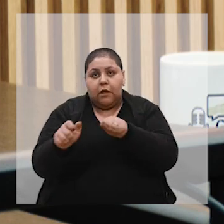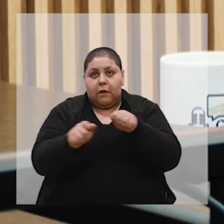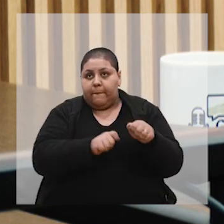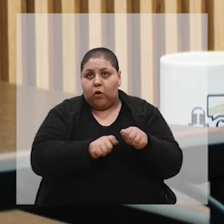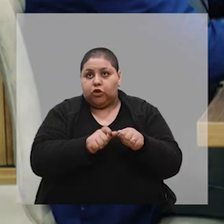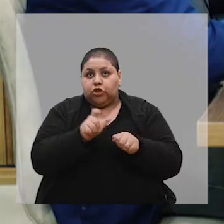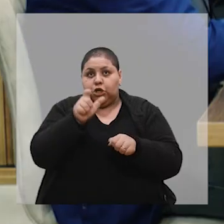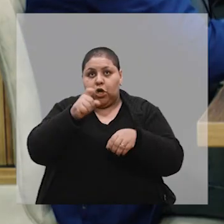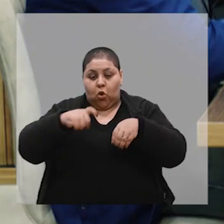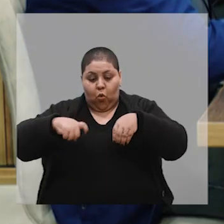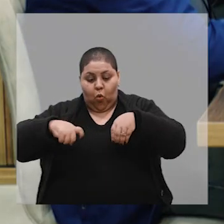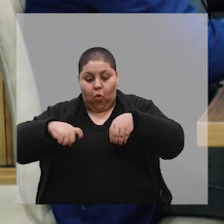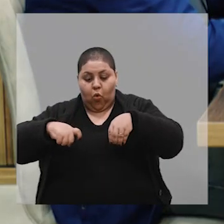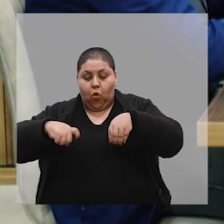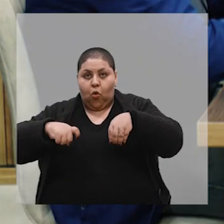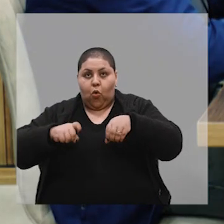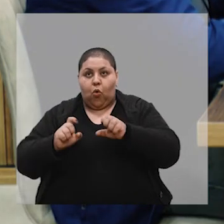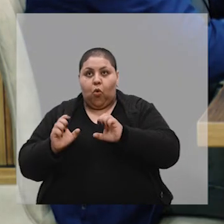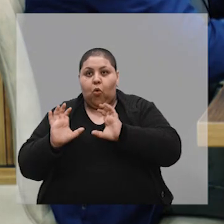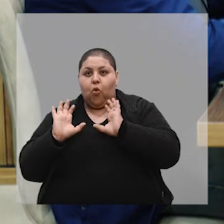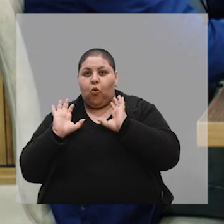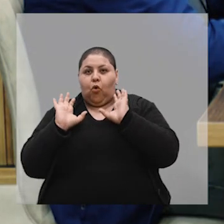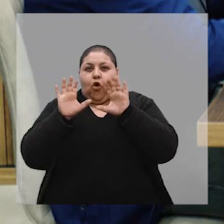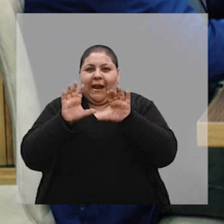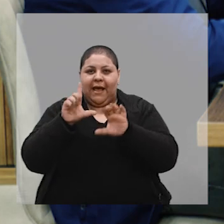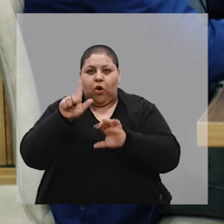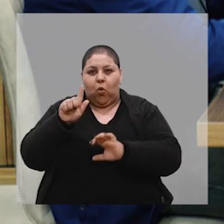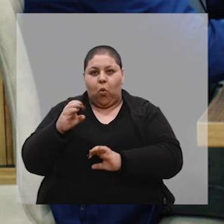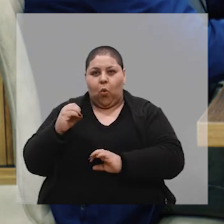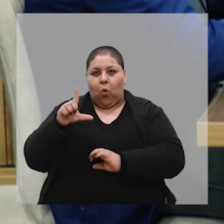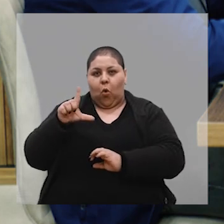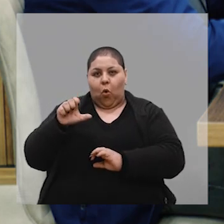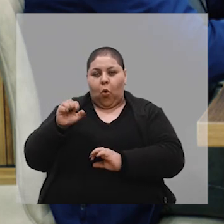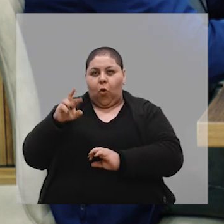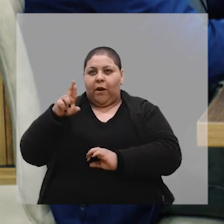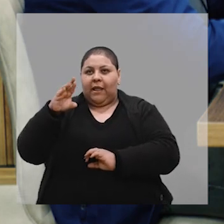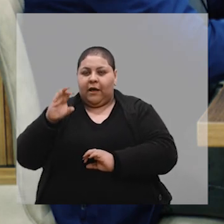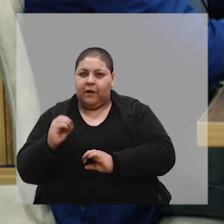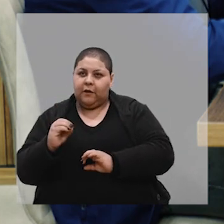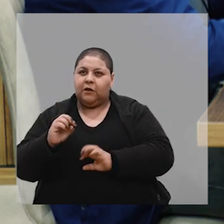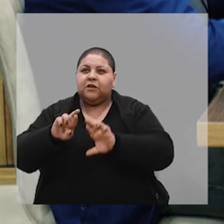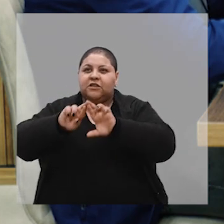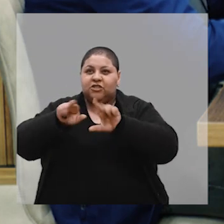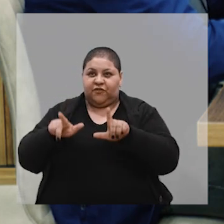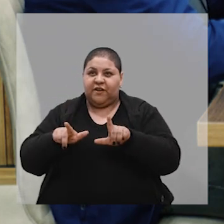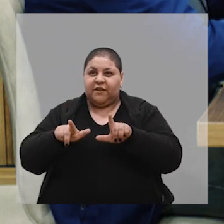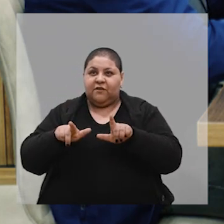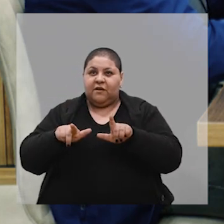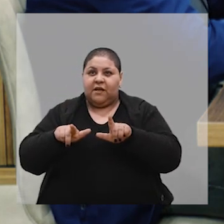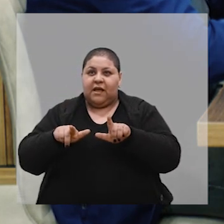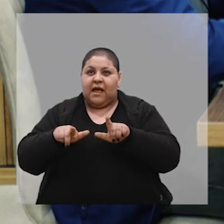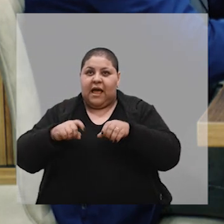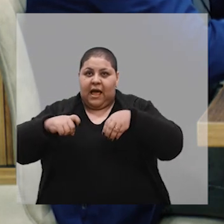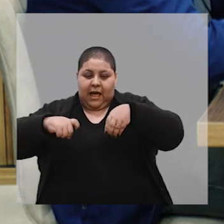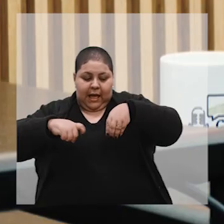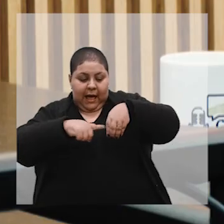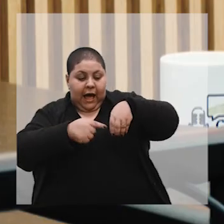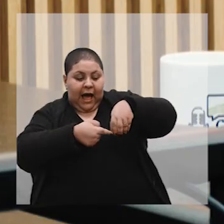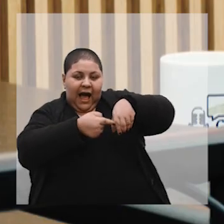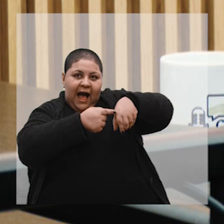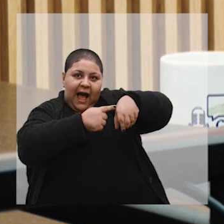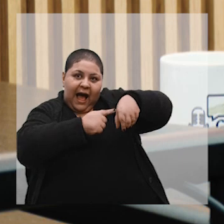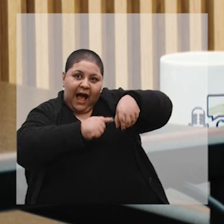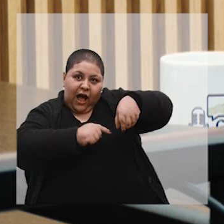goleiro. Para ter mais altura. Para ter mais altura. A outra coisa que é diferencial no futsal de enanismo é que a goleira é mais baixa. Ela tem